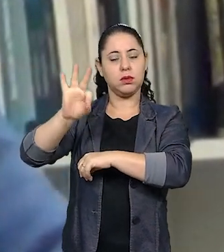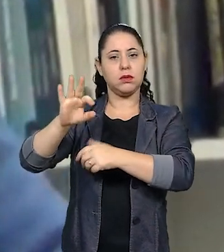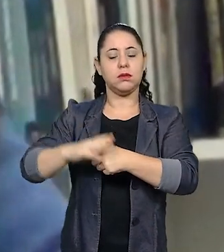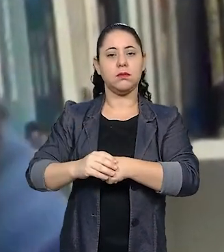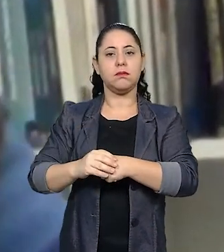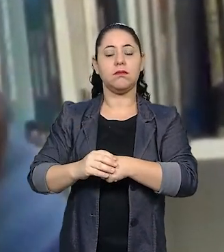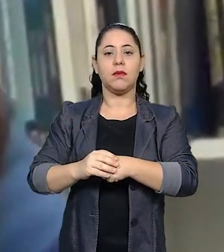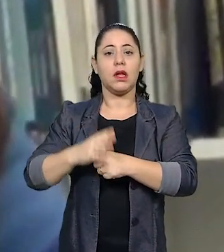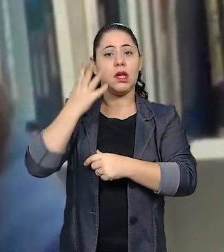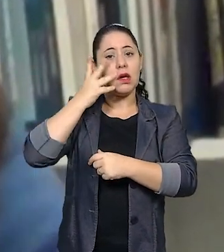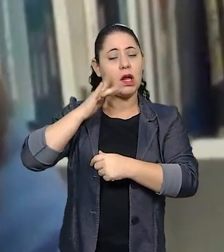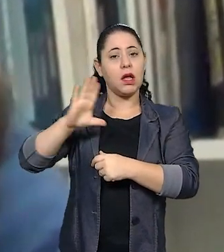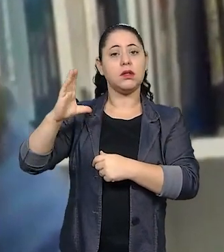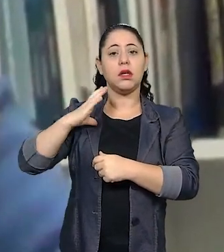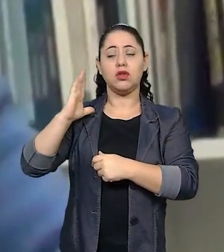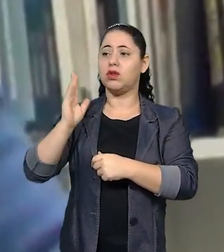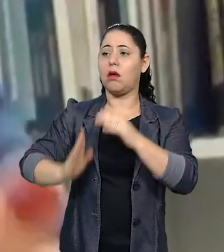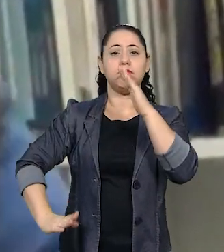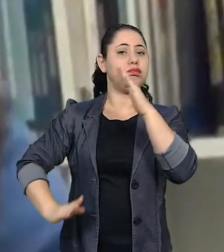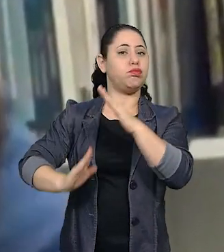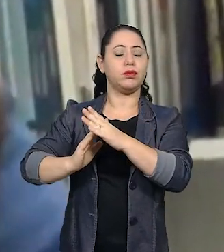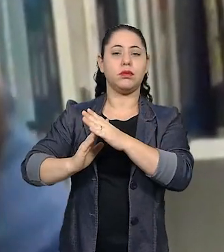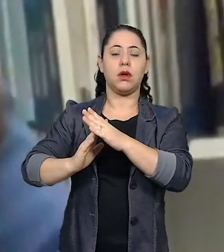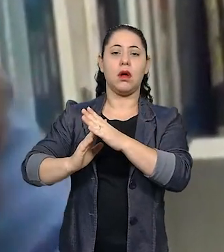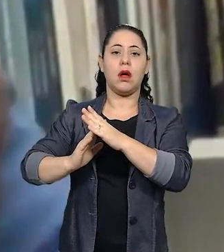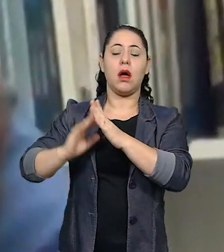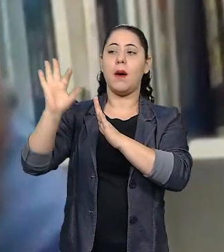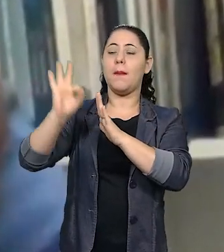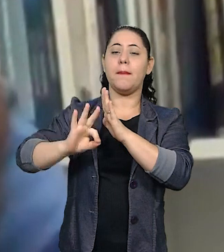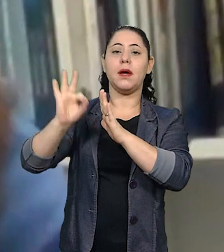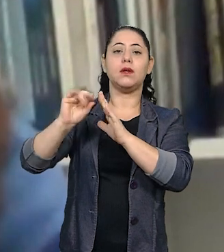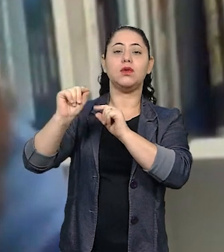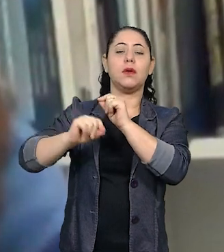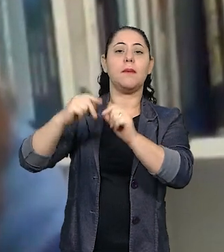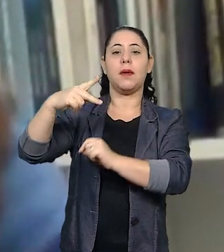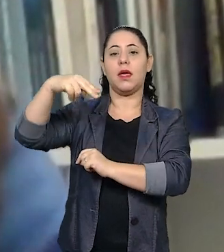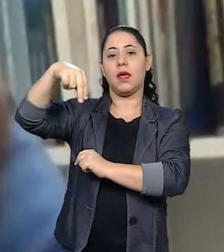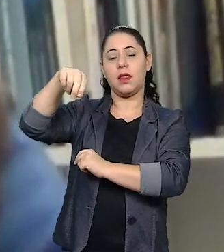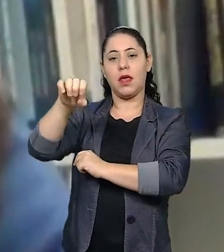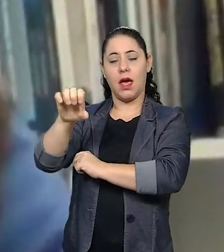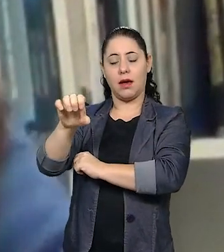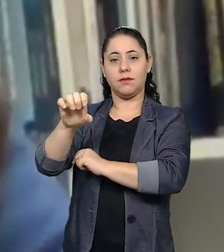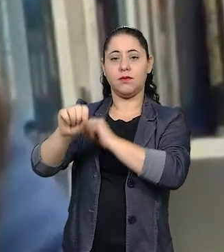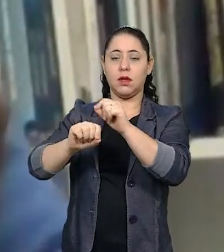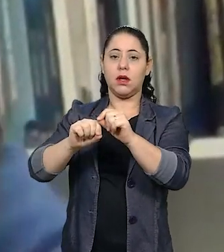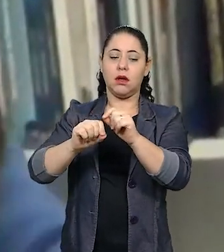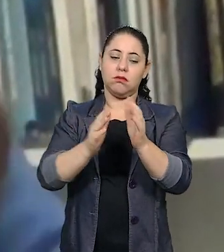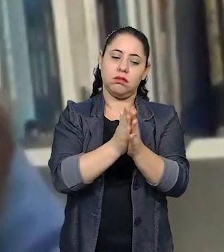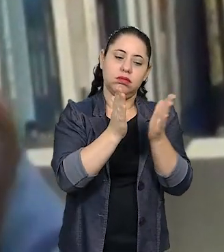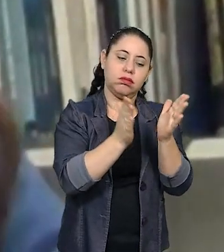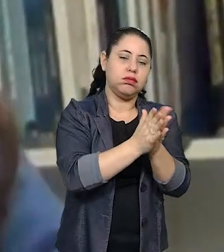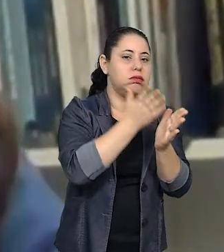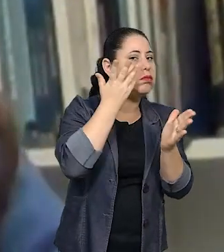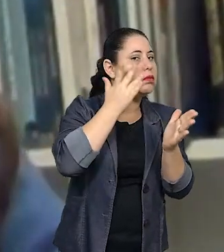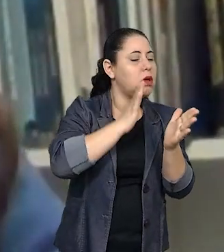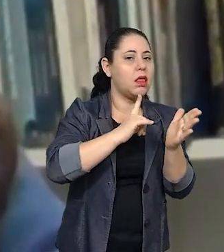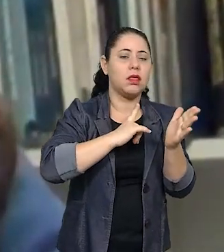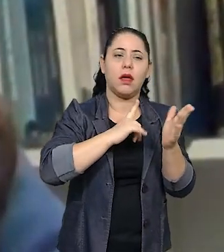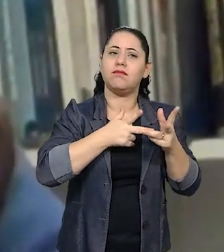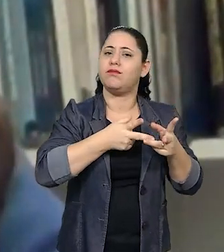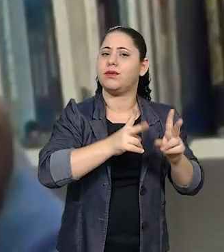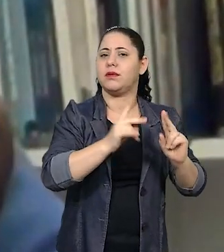mais ricas, a gente já tem um alcance aí da creche para mais de 50%, ou seja, para essas crianças a gente